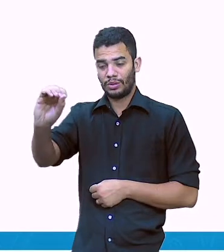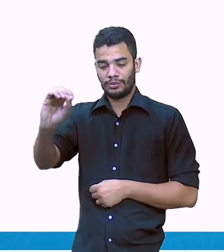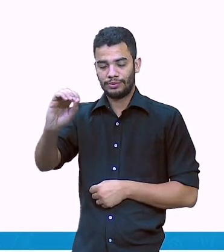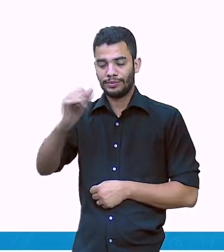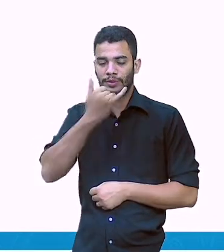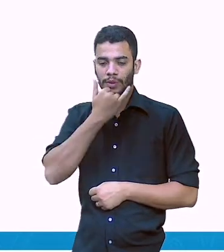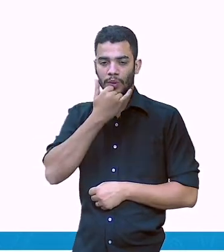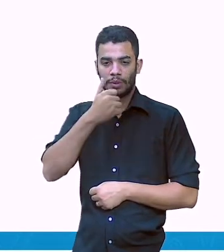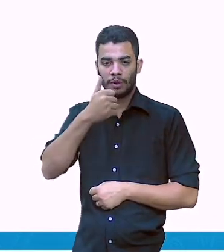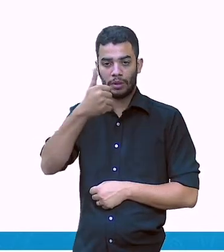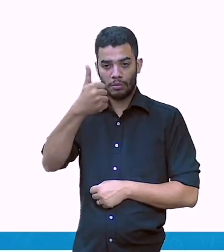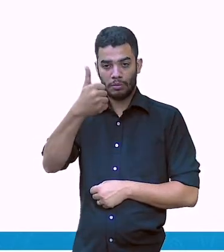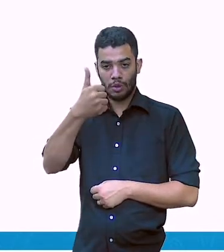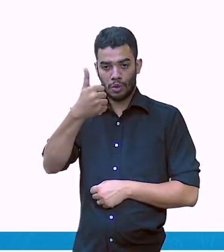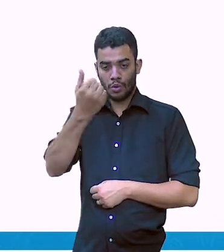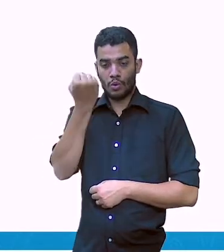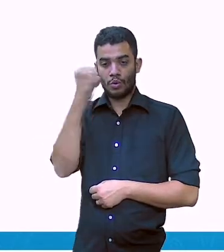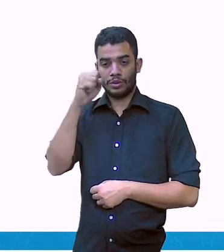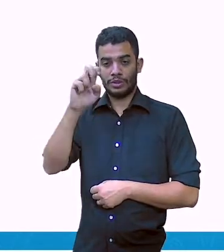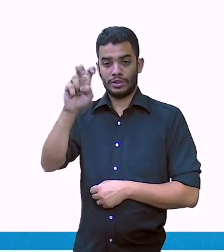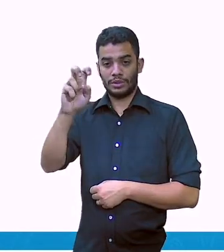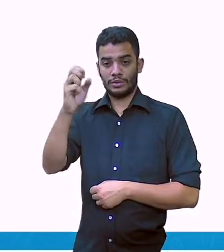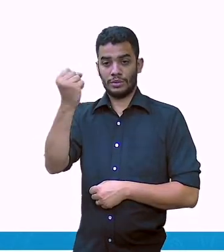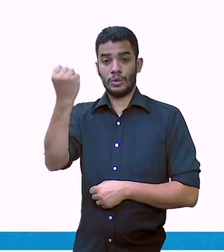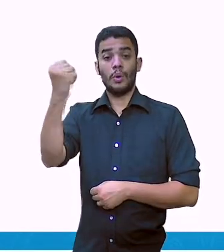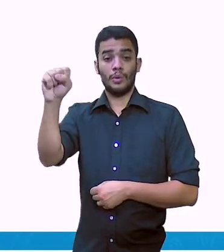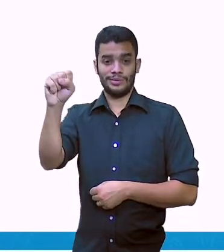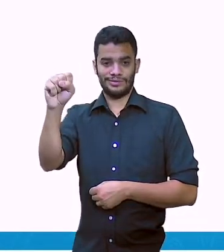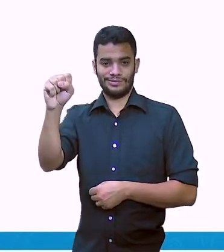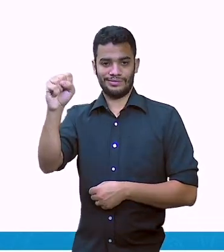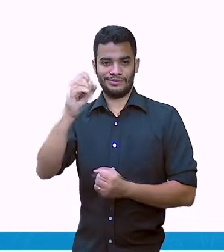1858, em Pernambuco.